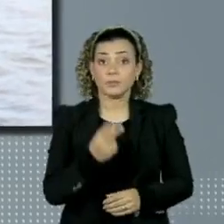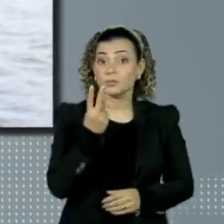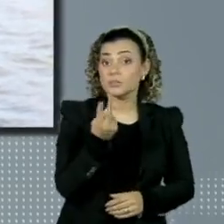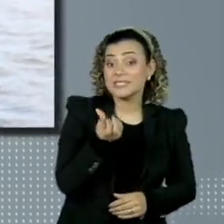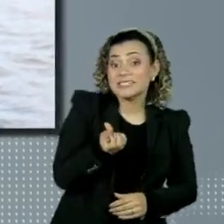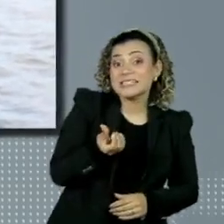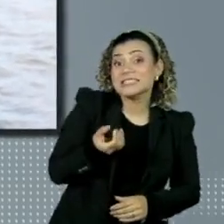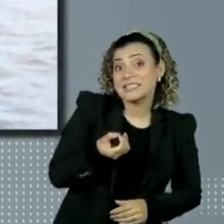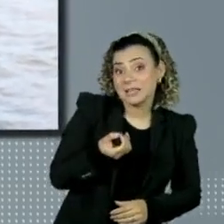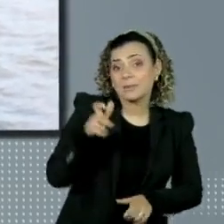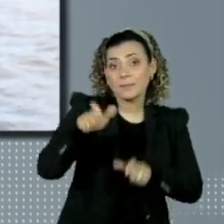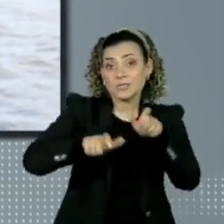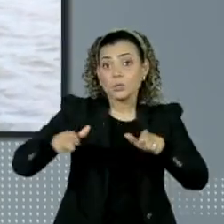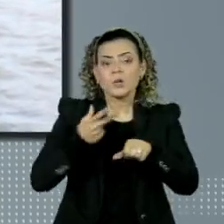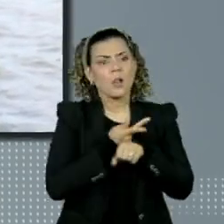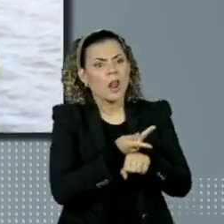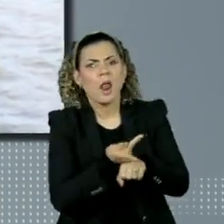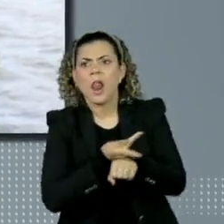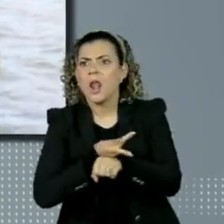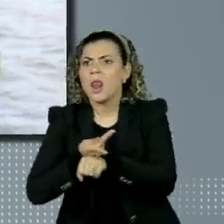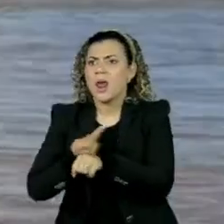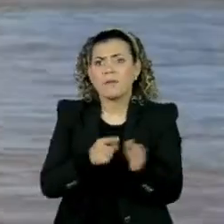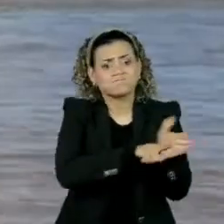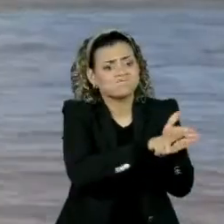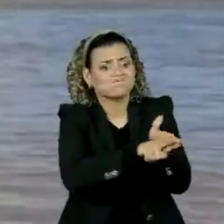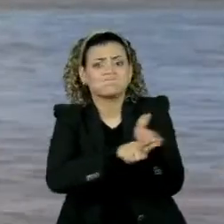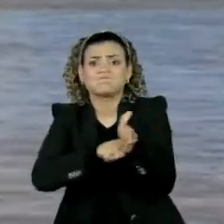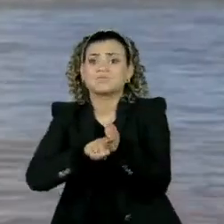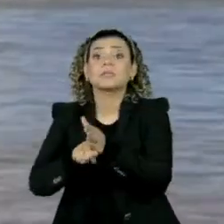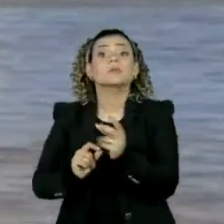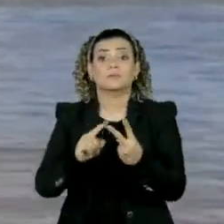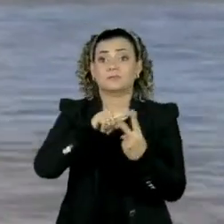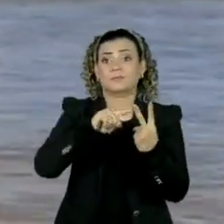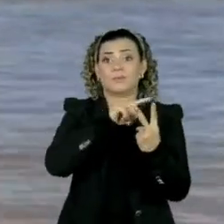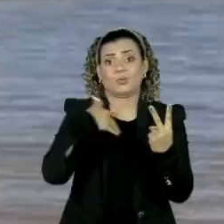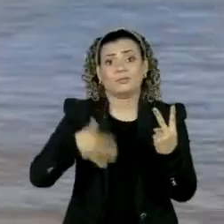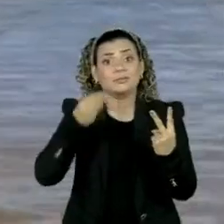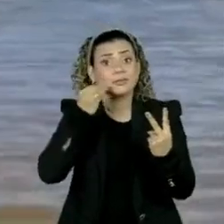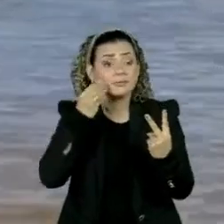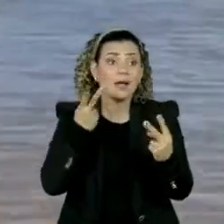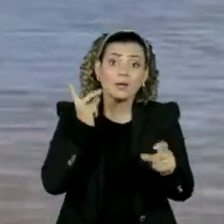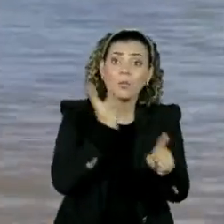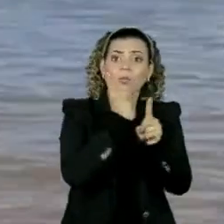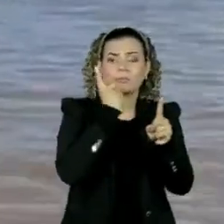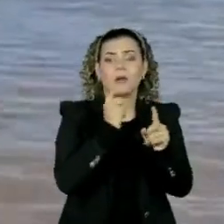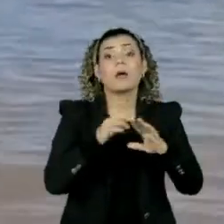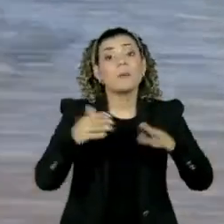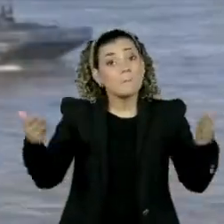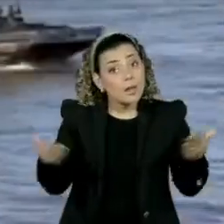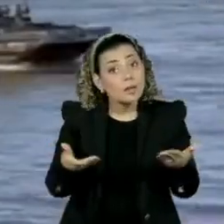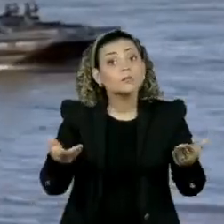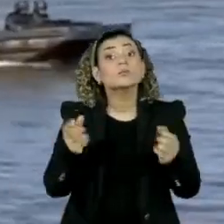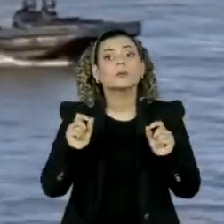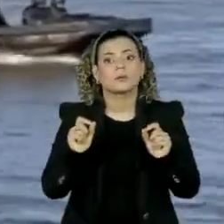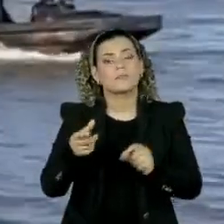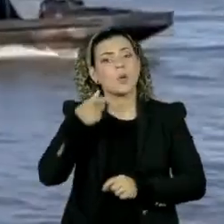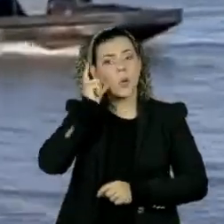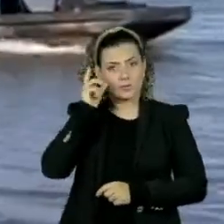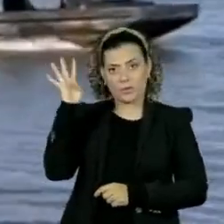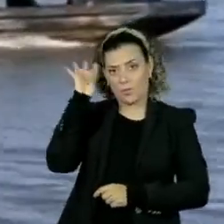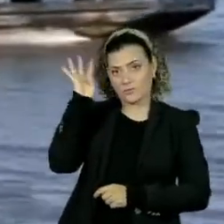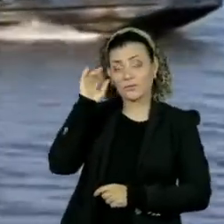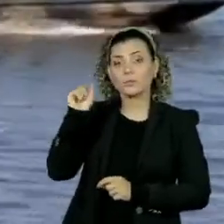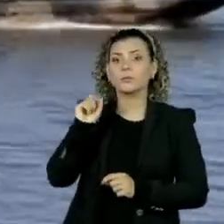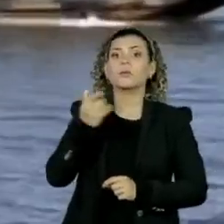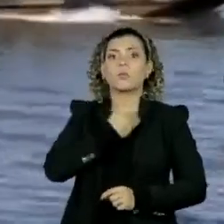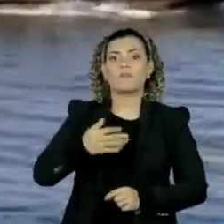160 homens trabalham na operação que tenta localizar Pereira e Dom nesta quarta a justiça federal determinou